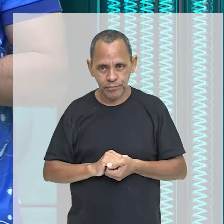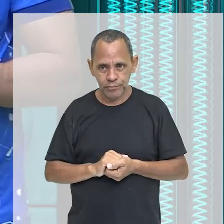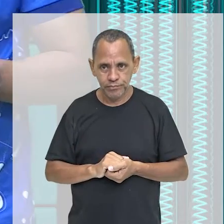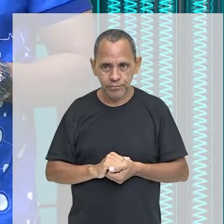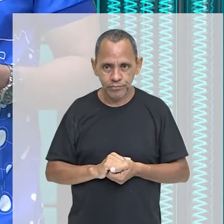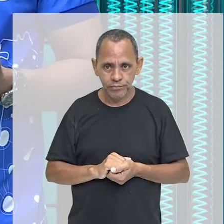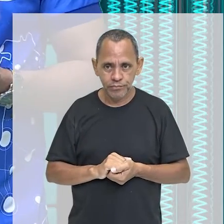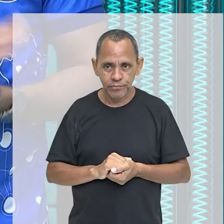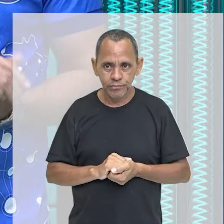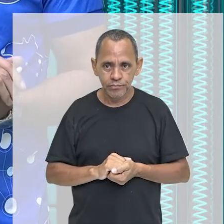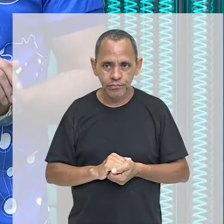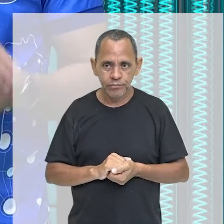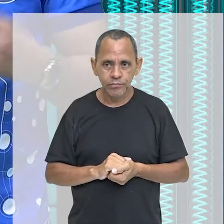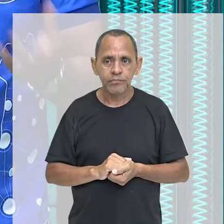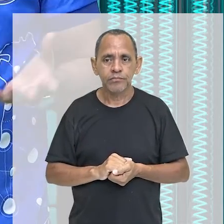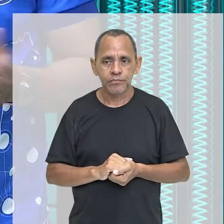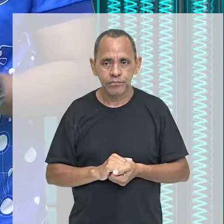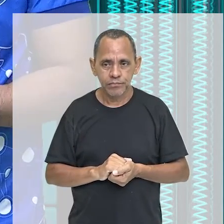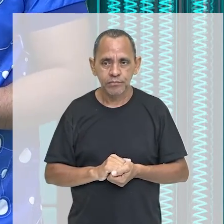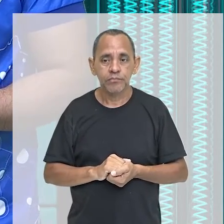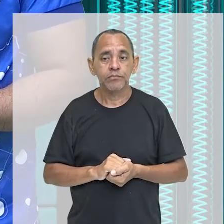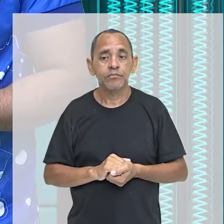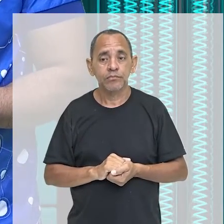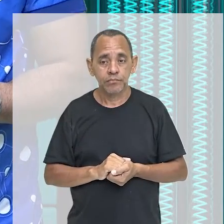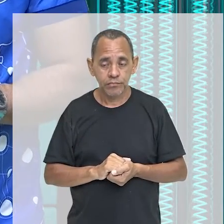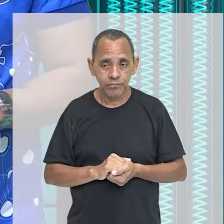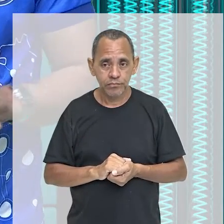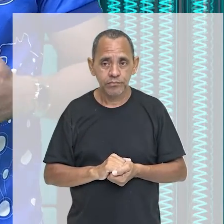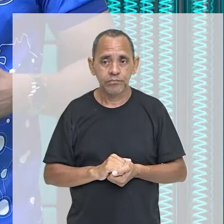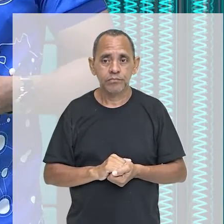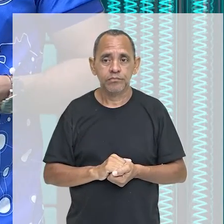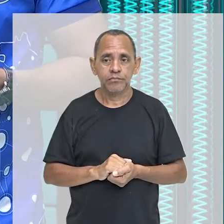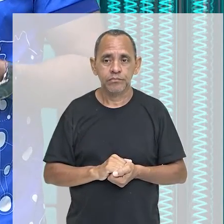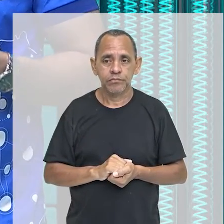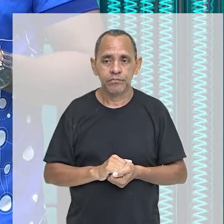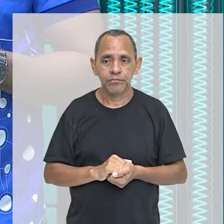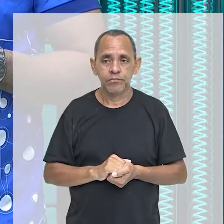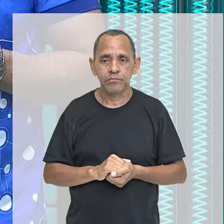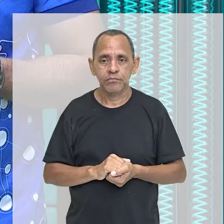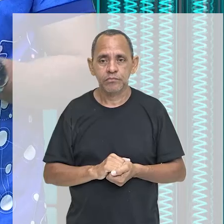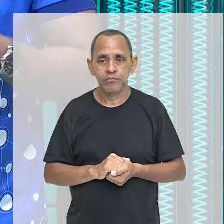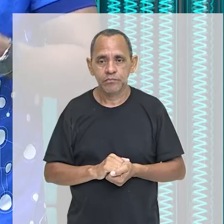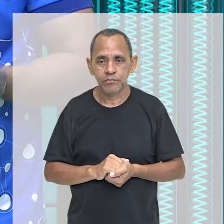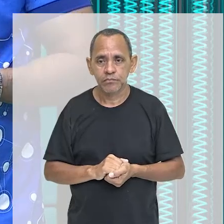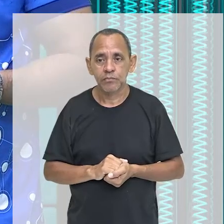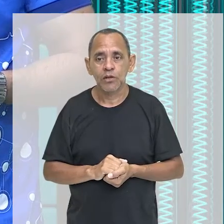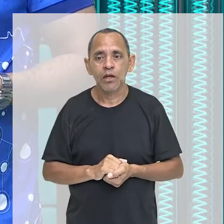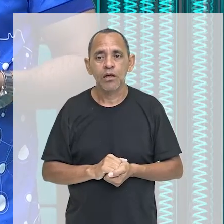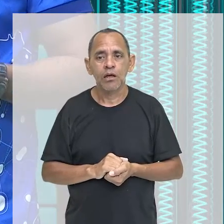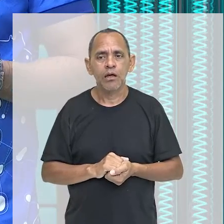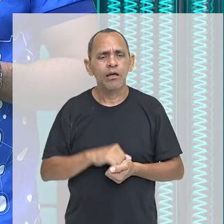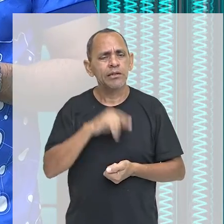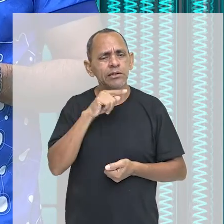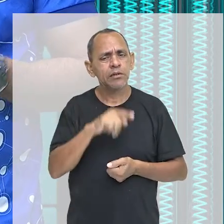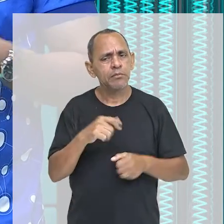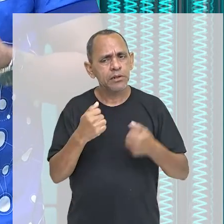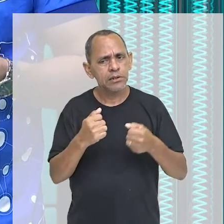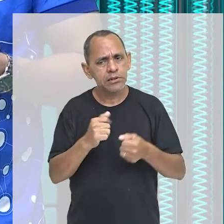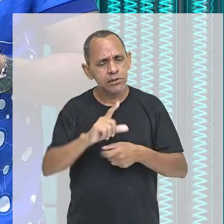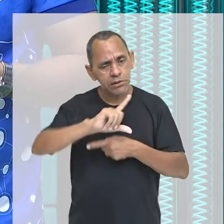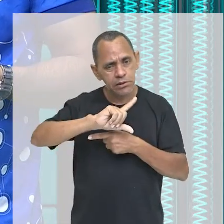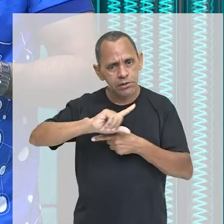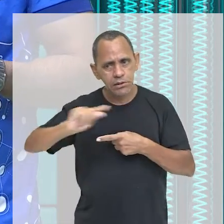aliás, o verbo do, né, que é o verbo auxiliar mais comum da língua inglesa, ok? Do you have to leave so early? Você precisa deixar,